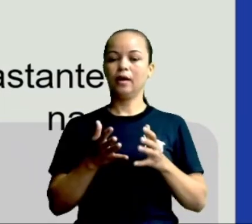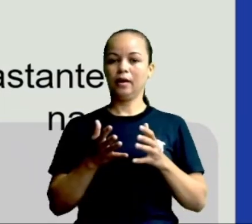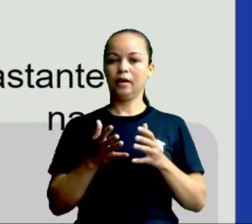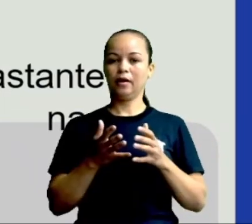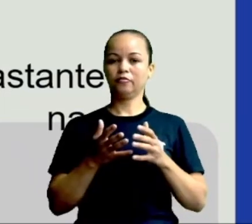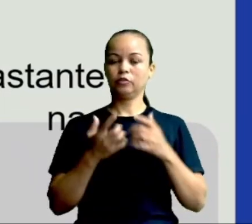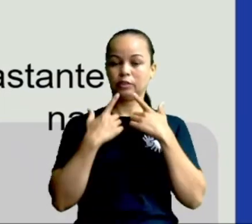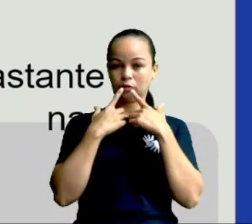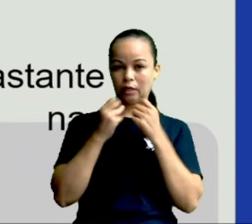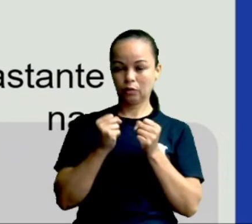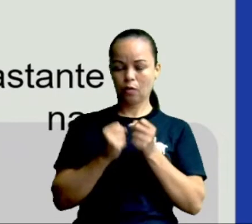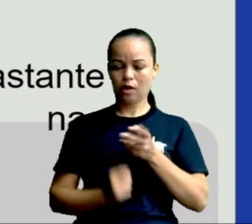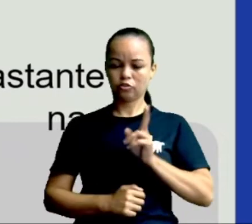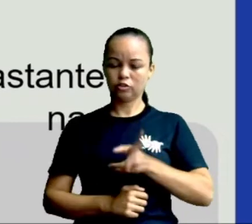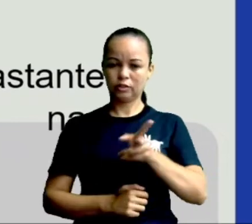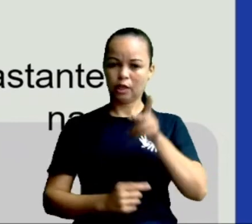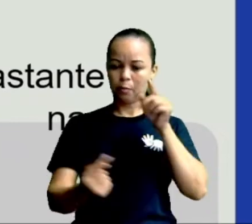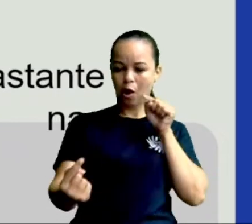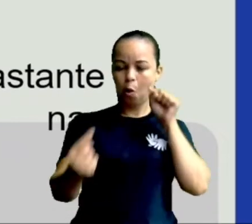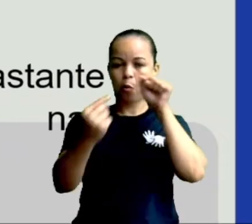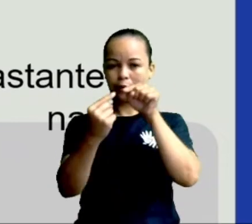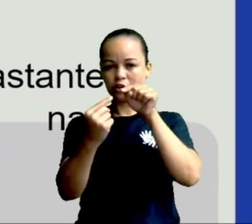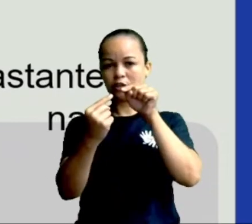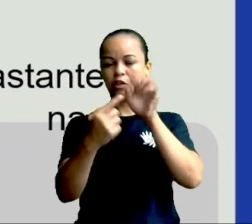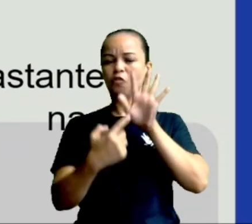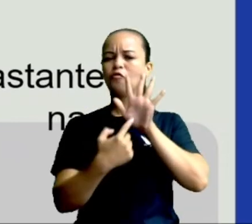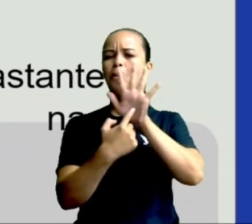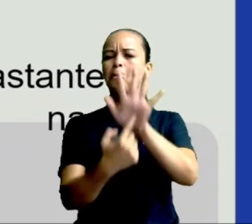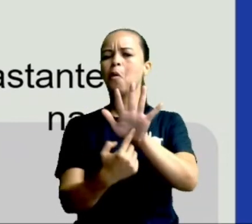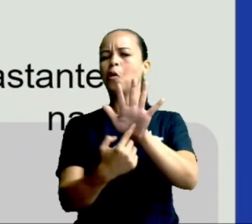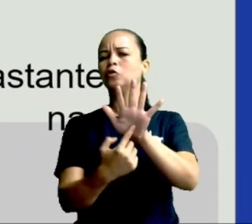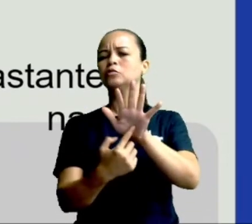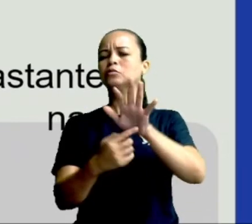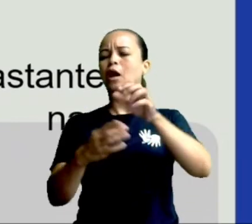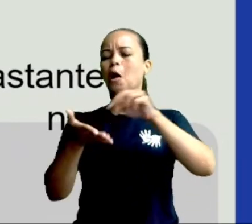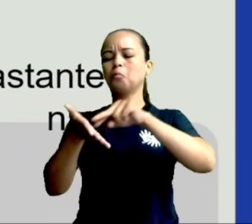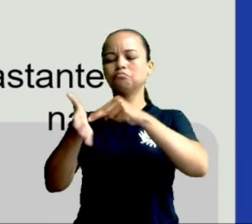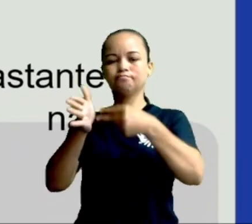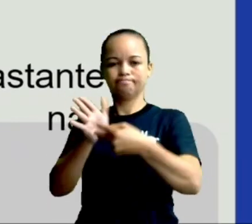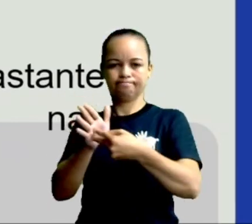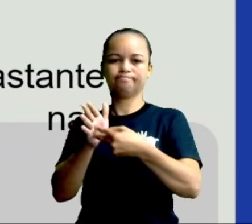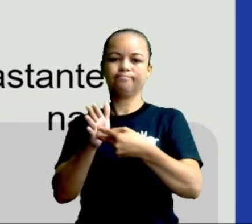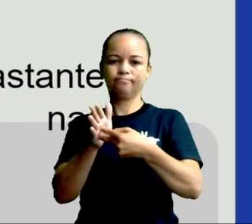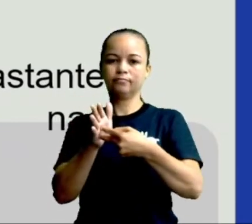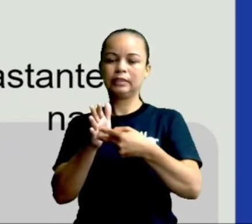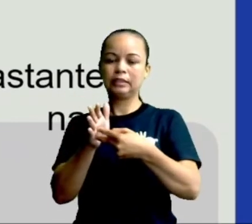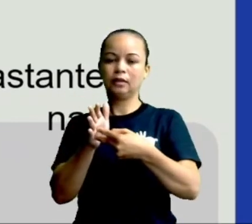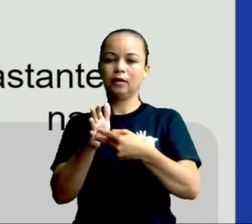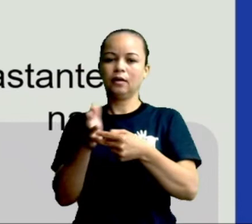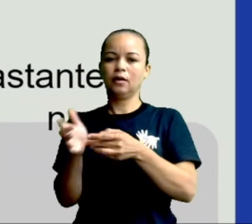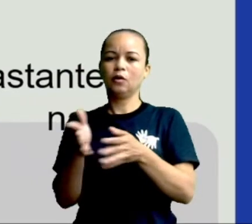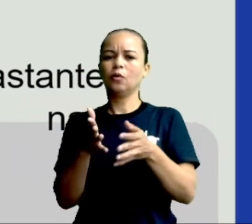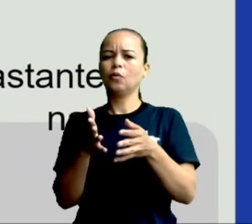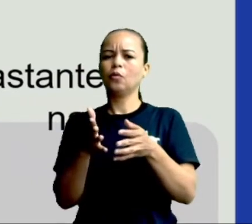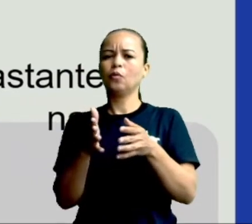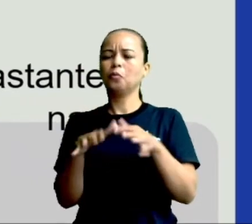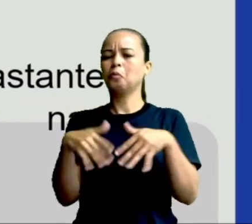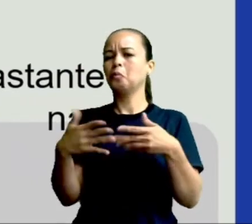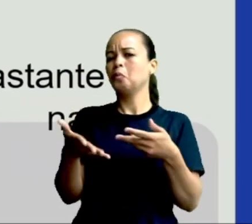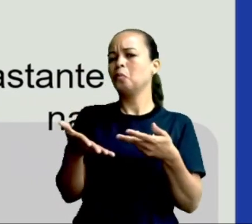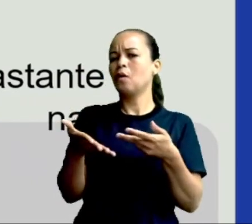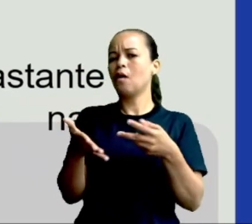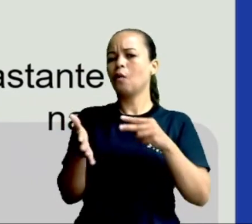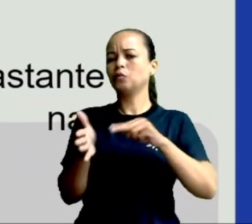linguagem que sempre vai ter o objetivo de mostrar o significado. Ou seja, qual é o significado de